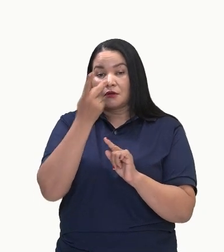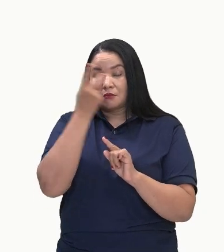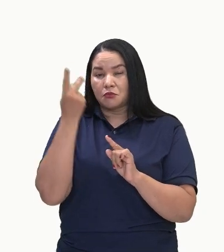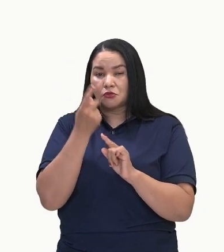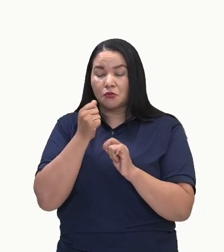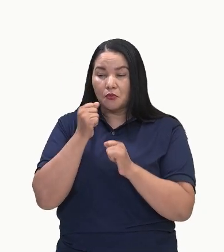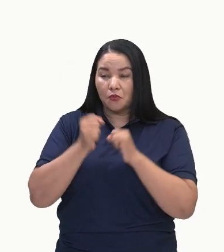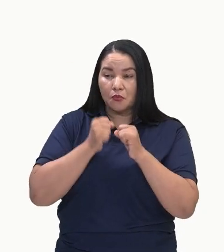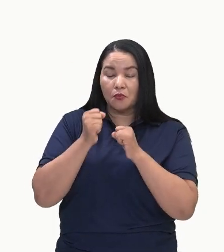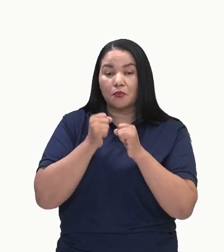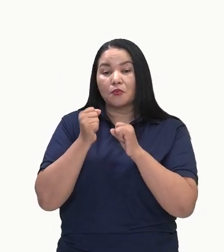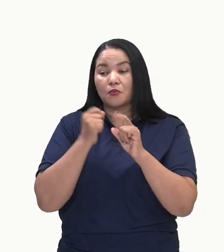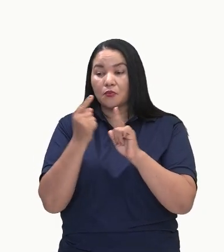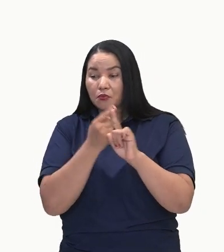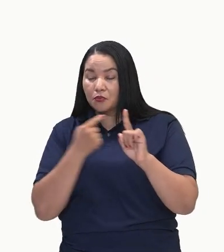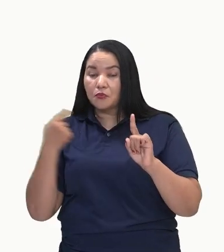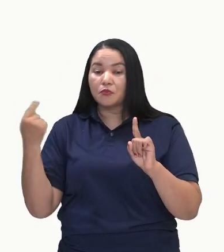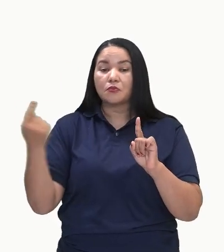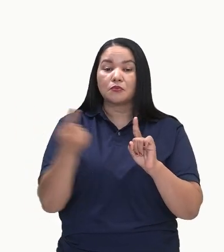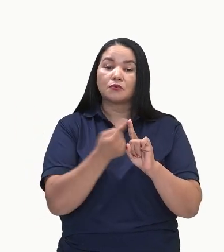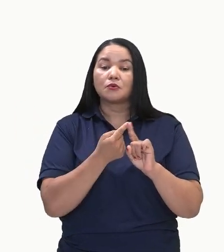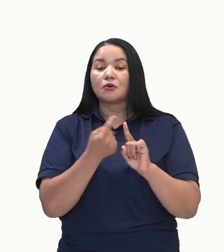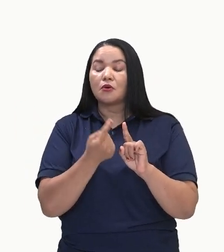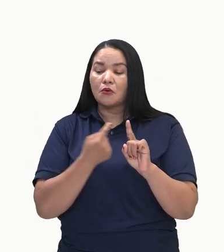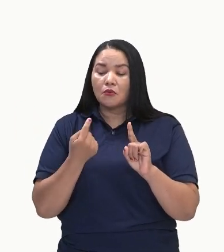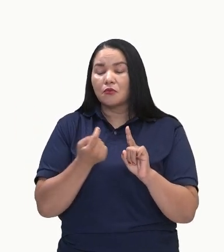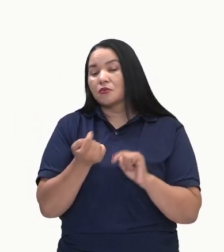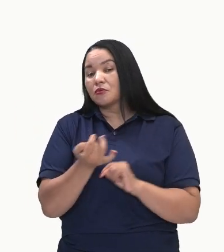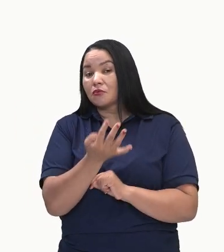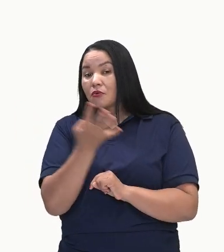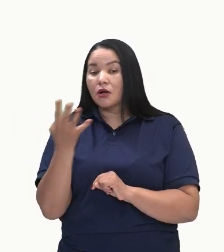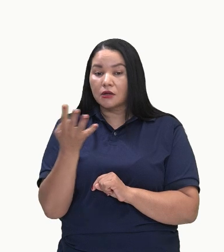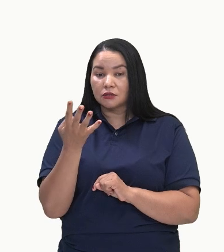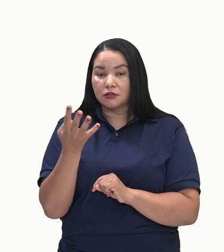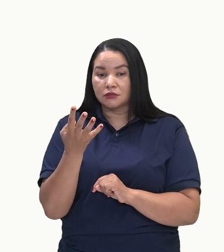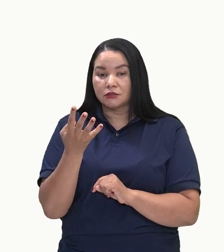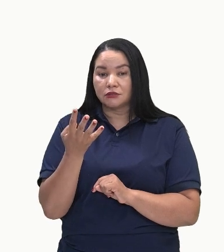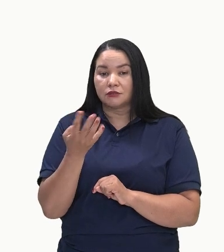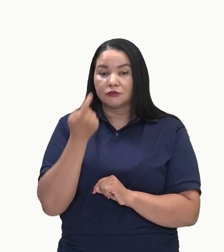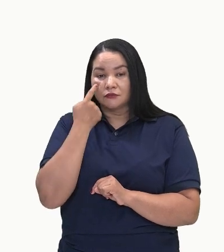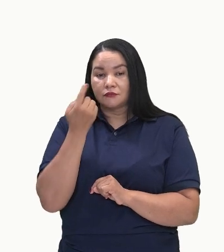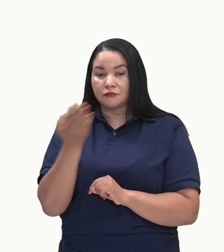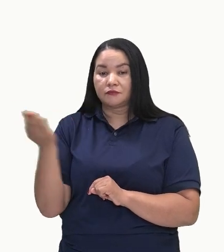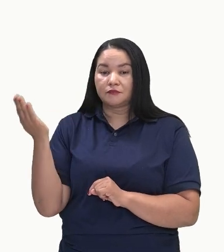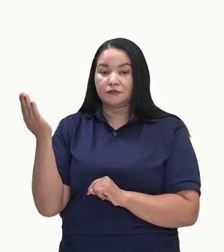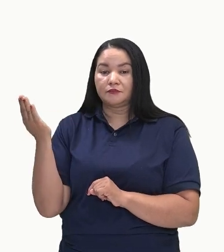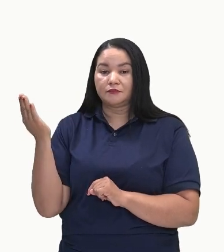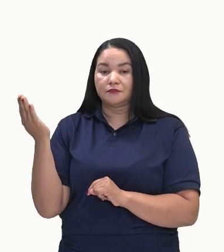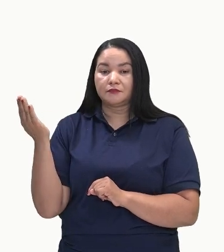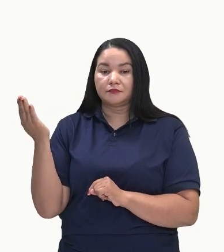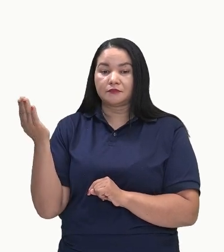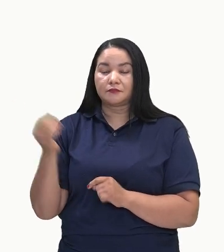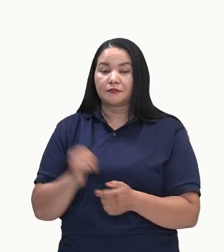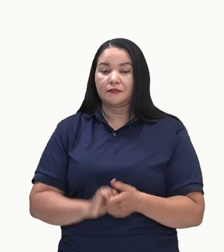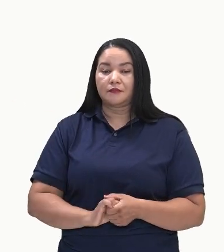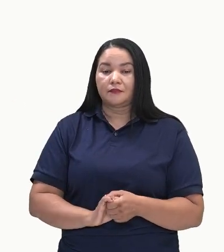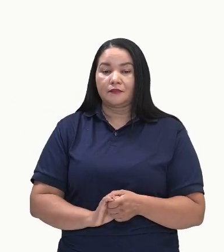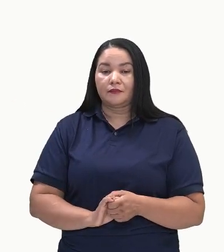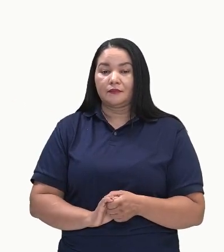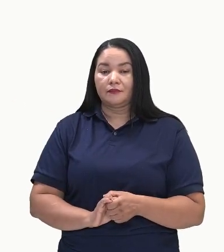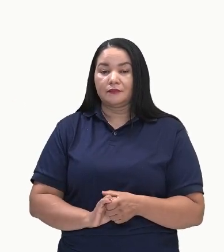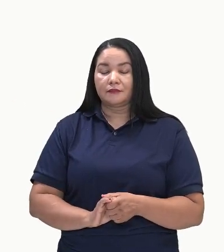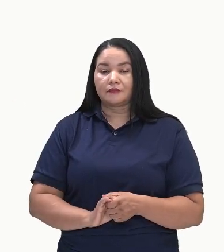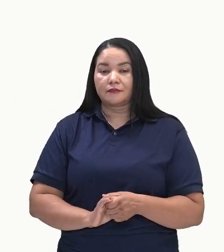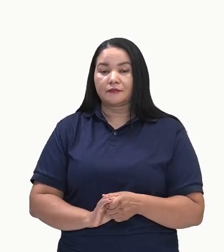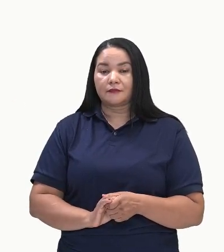aqui na nossa pista de dentro, ó, a quantidade de volta que esse atleta vai ter que dar, né, de modo